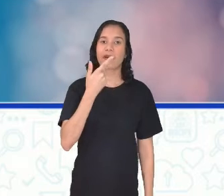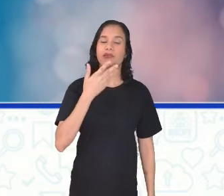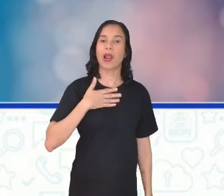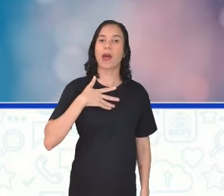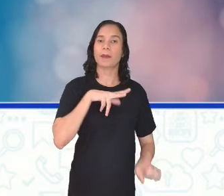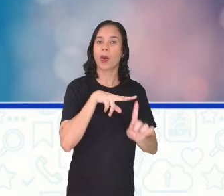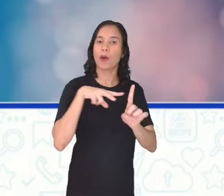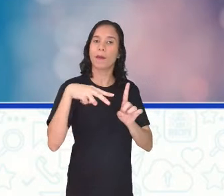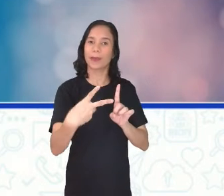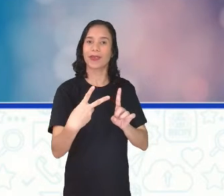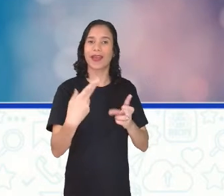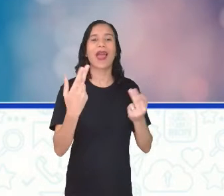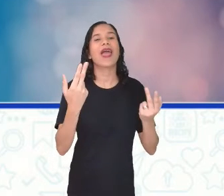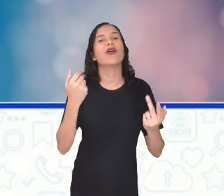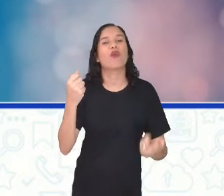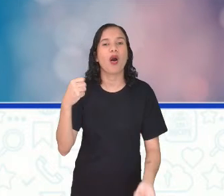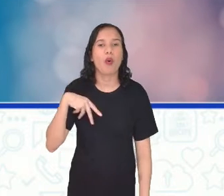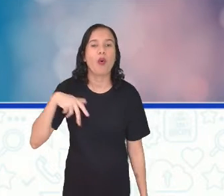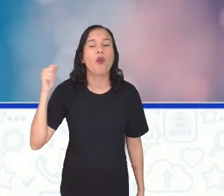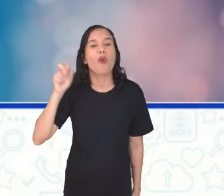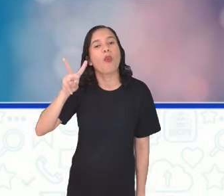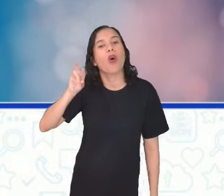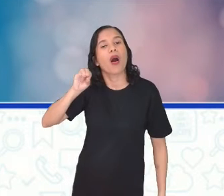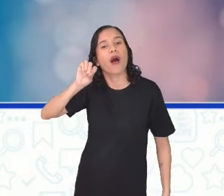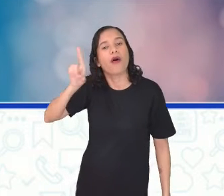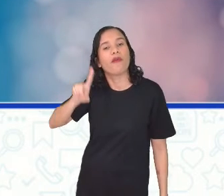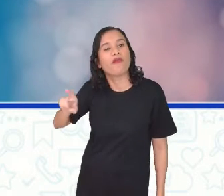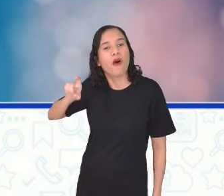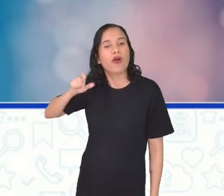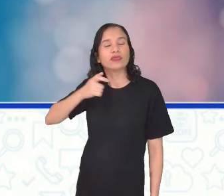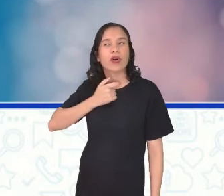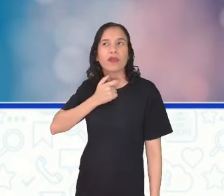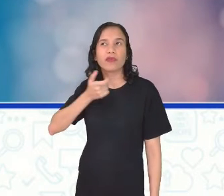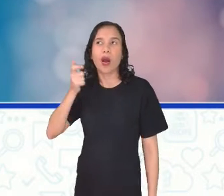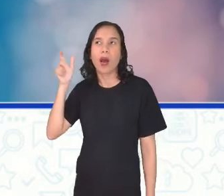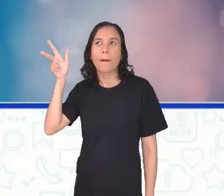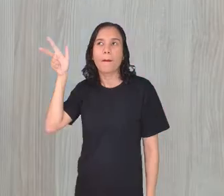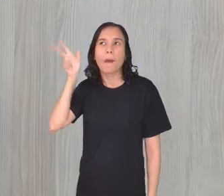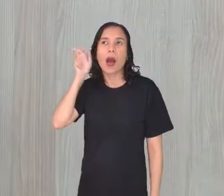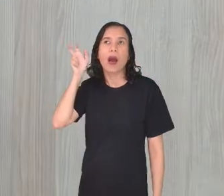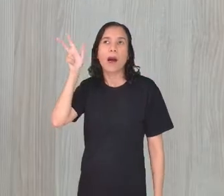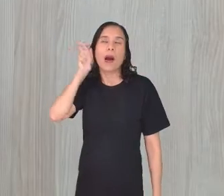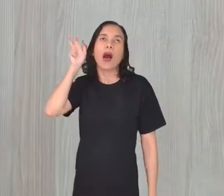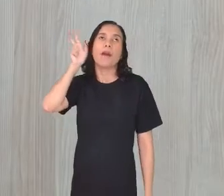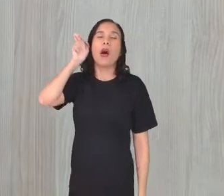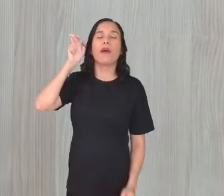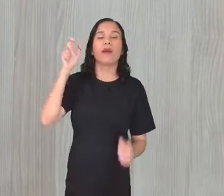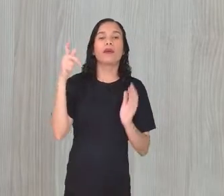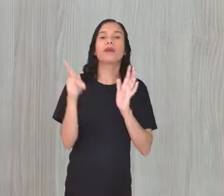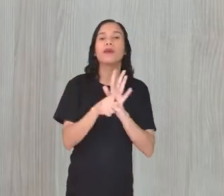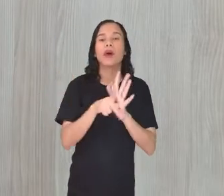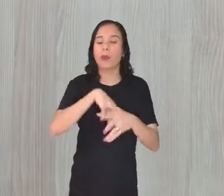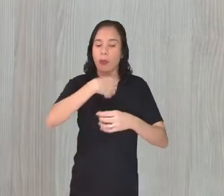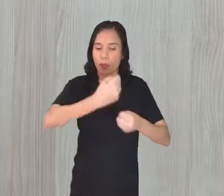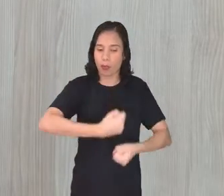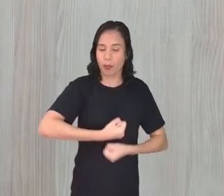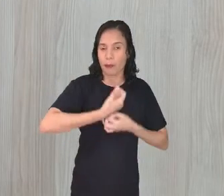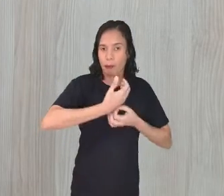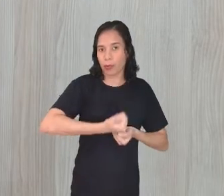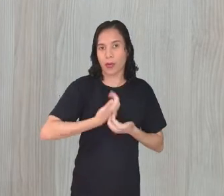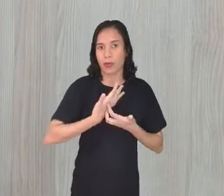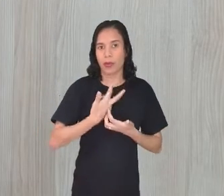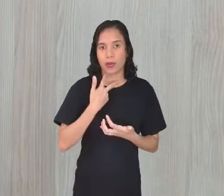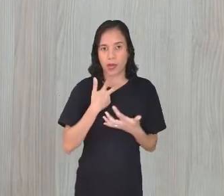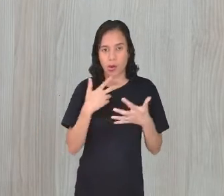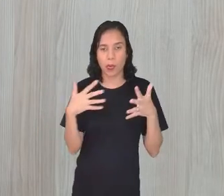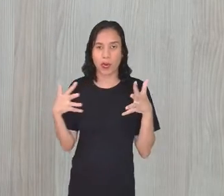história. É uma voz, né? É a voz. É a voz do poema ali. Isso, a voz. Que não deve ser completamente